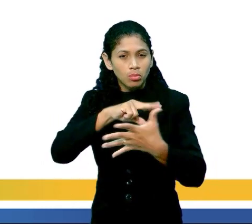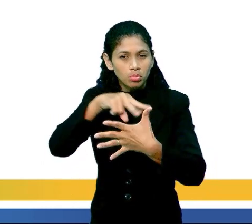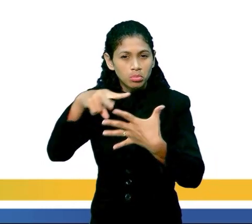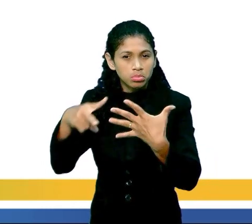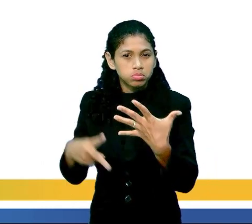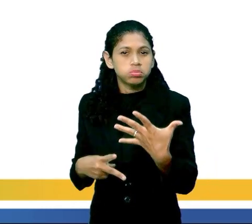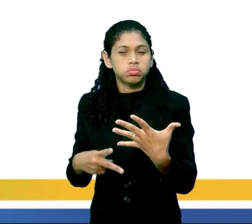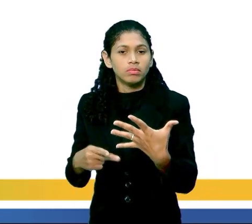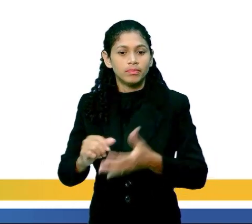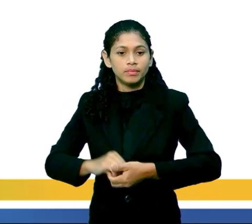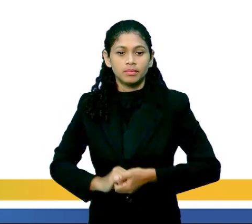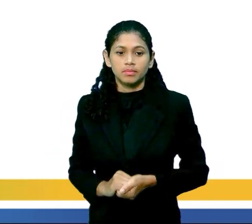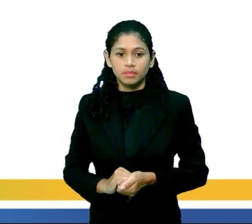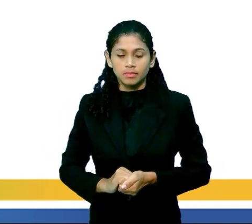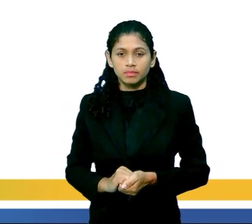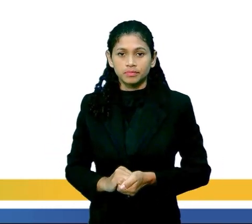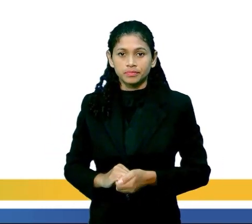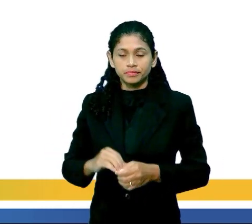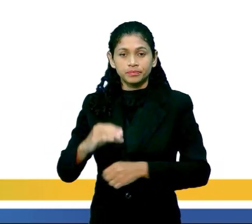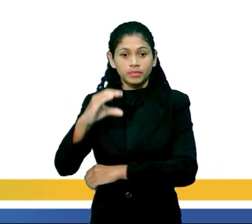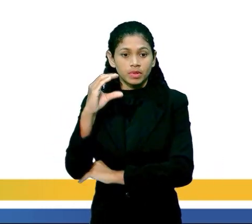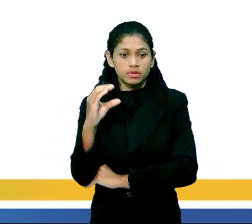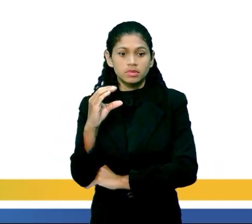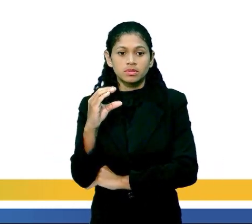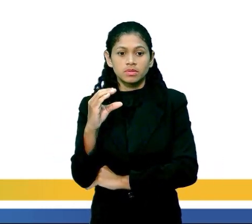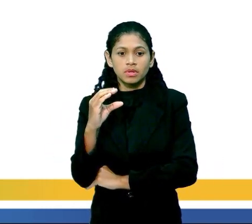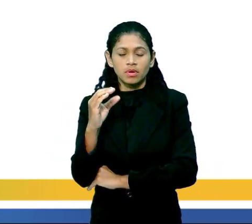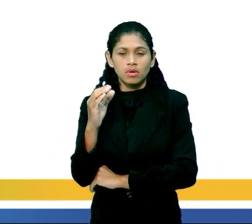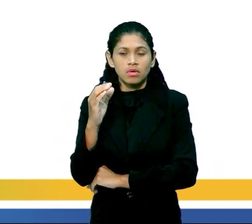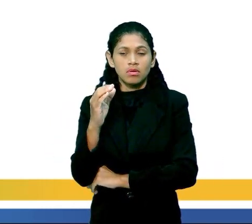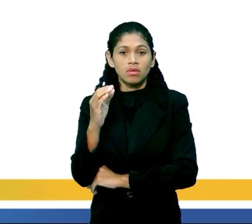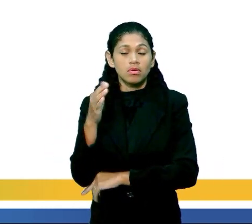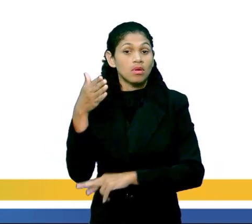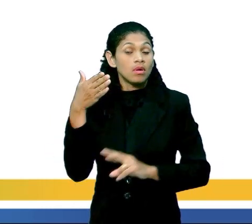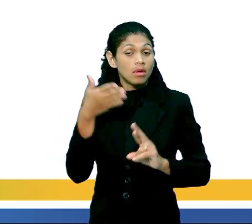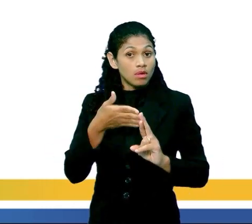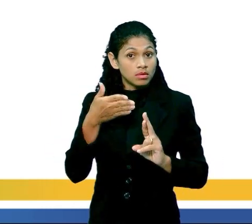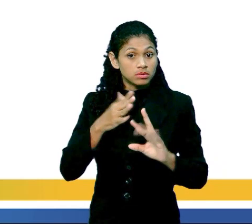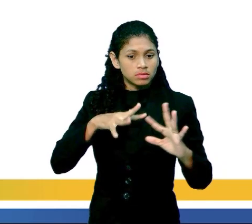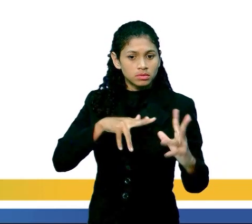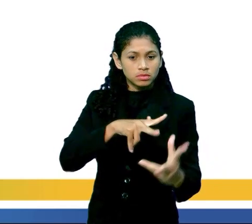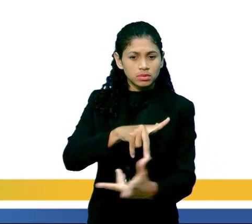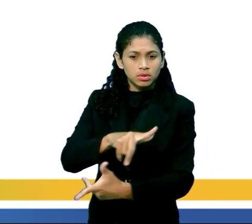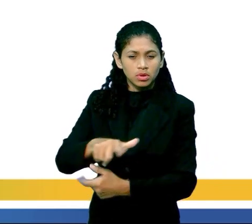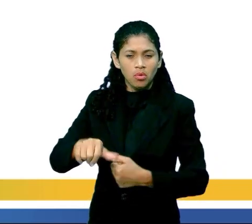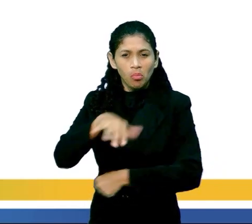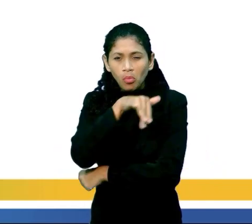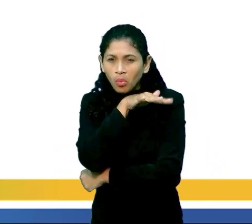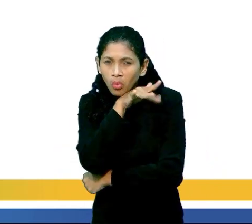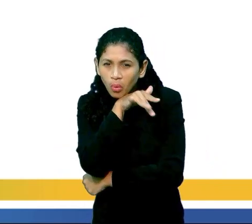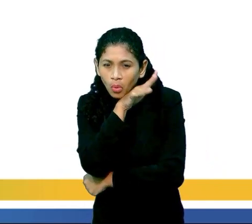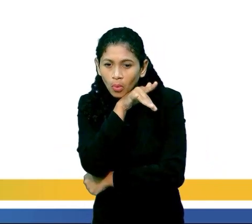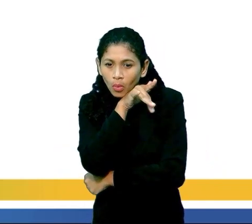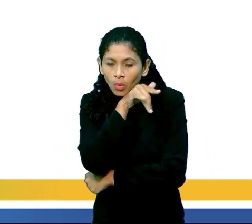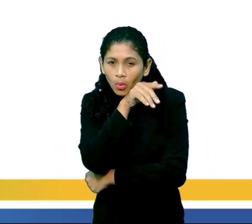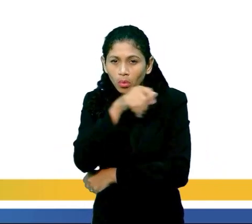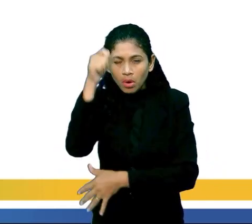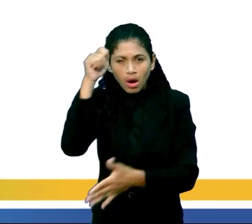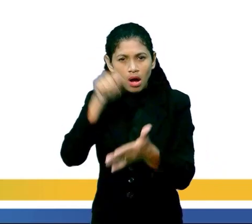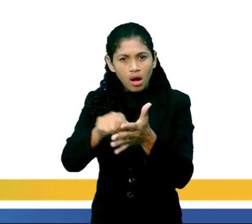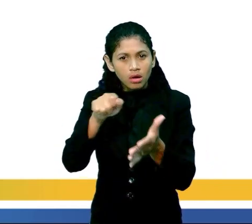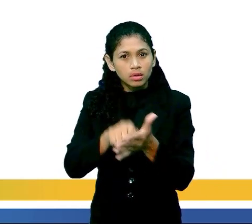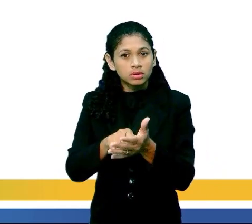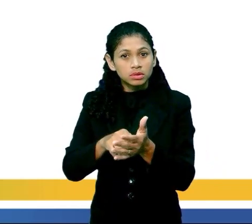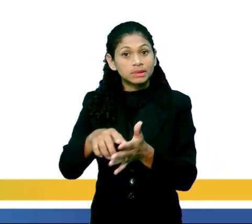C. Ao referir-se à globalização como perversa, a autora comete um juízo